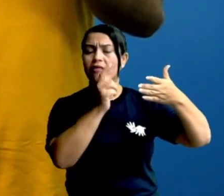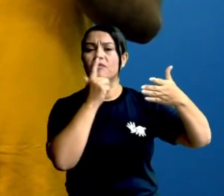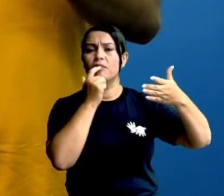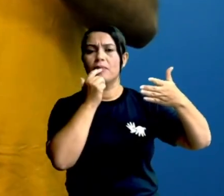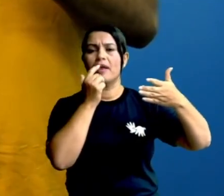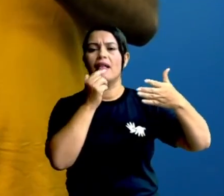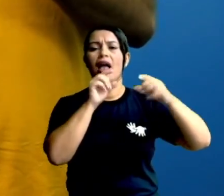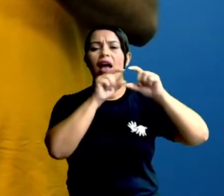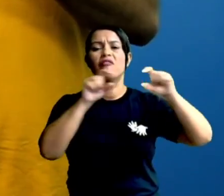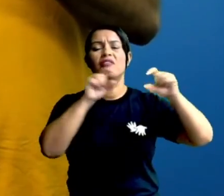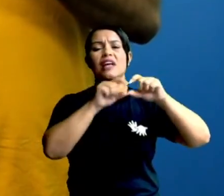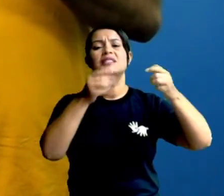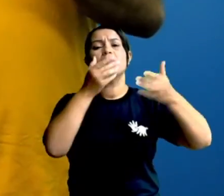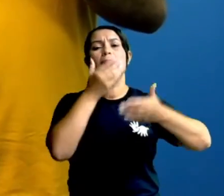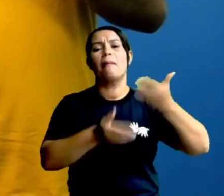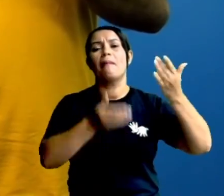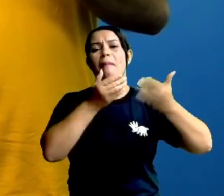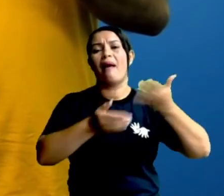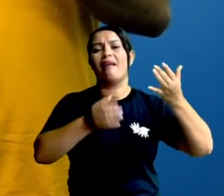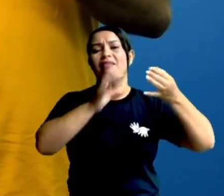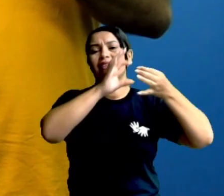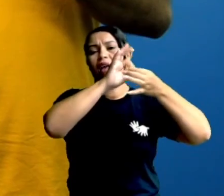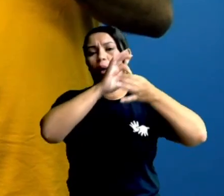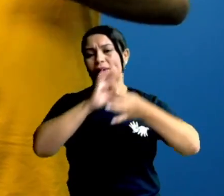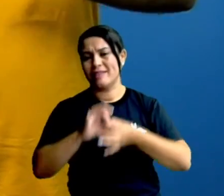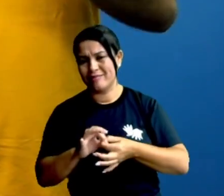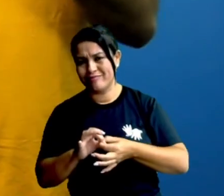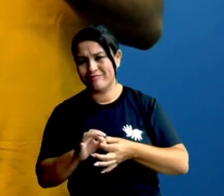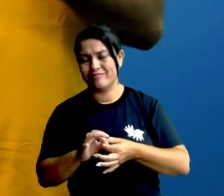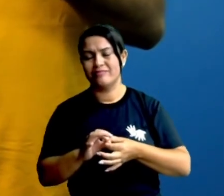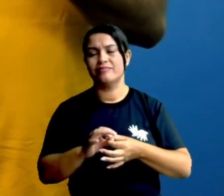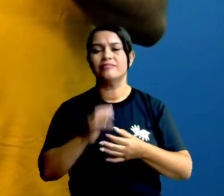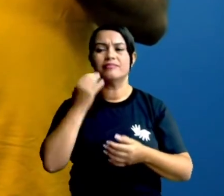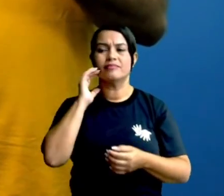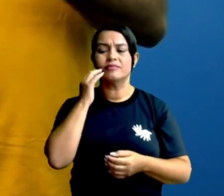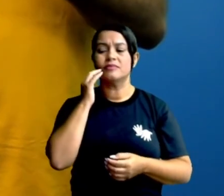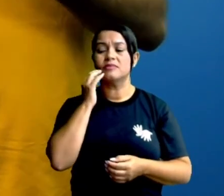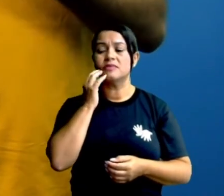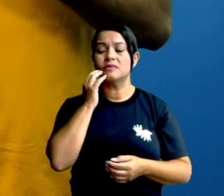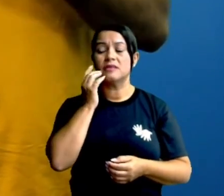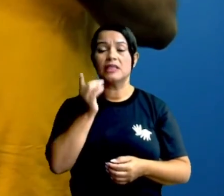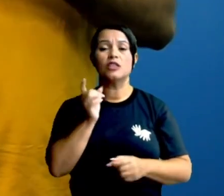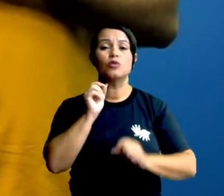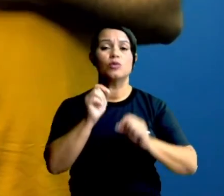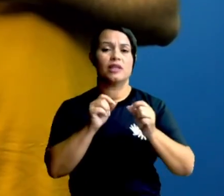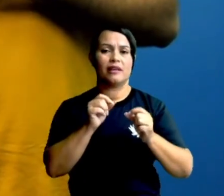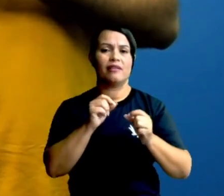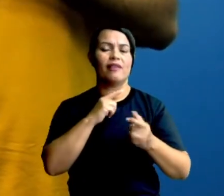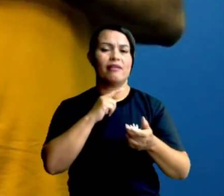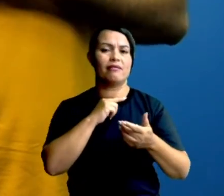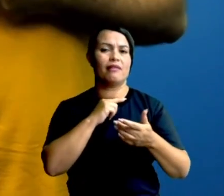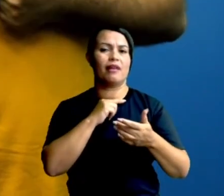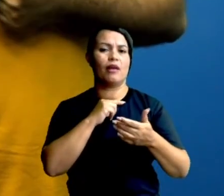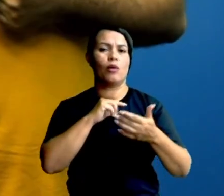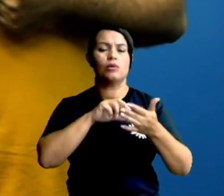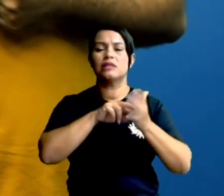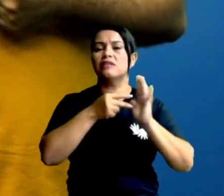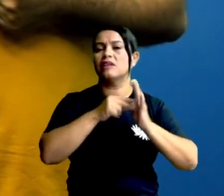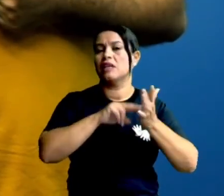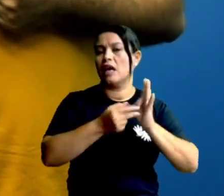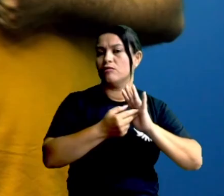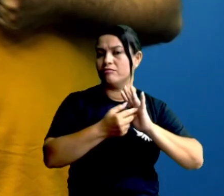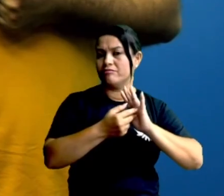vai perder a conexão entre um trecho e outro. E isso vai comprometer o seu sentido, o seu